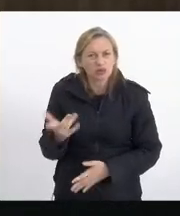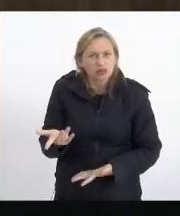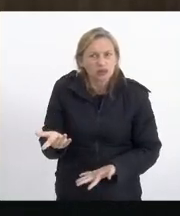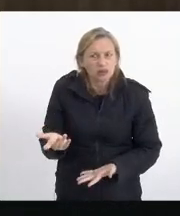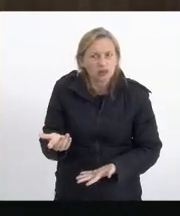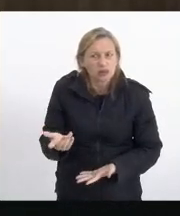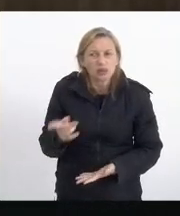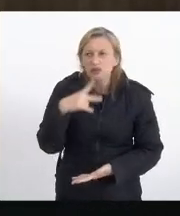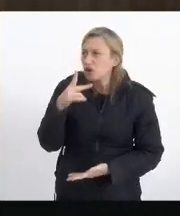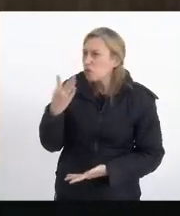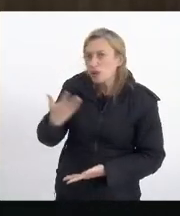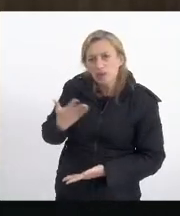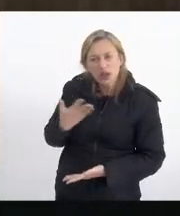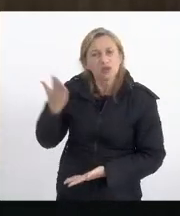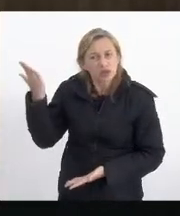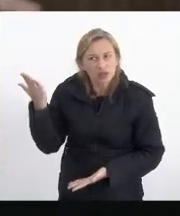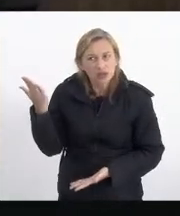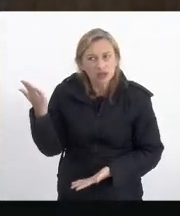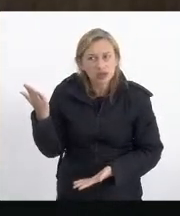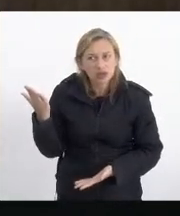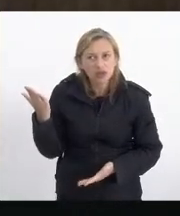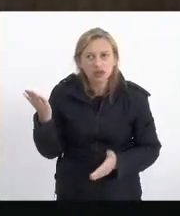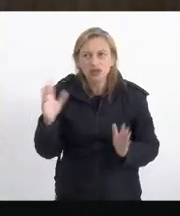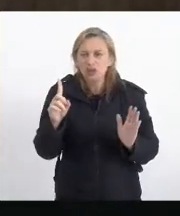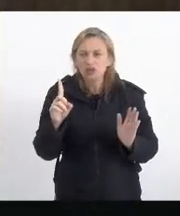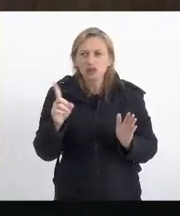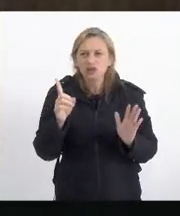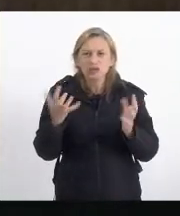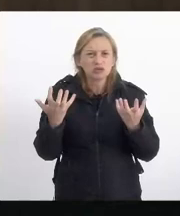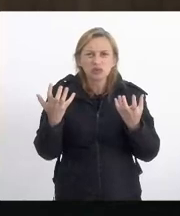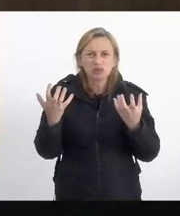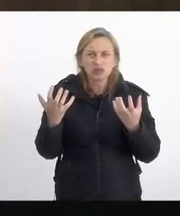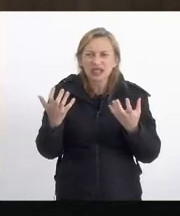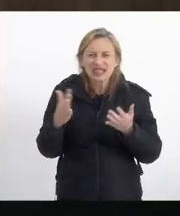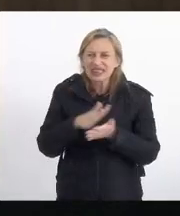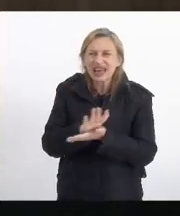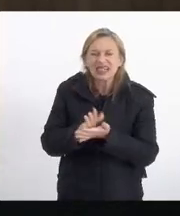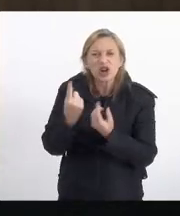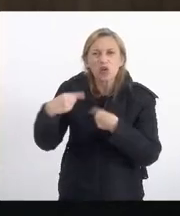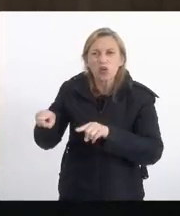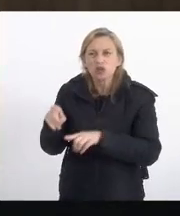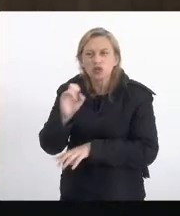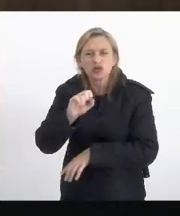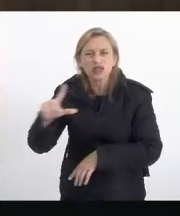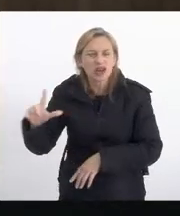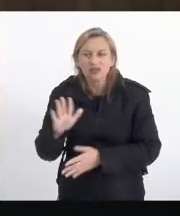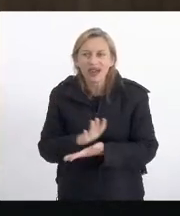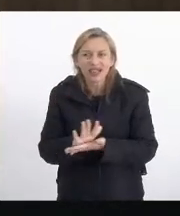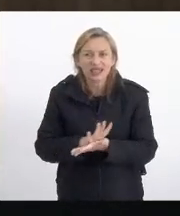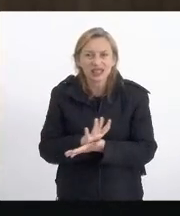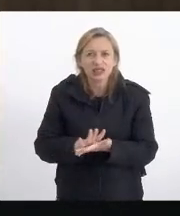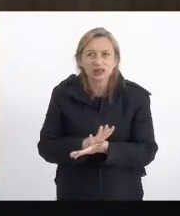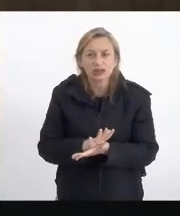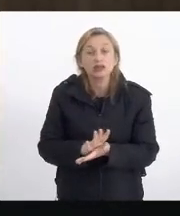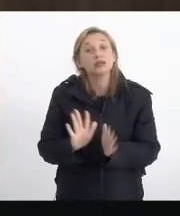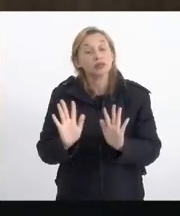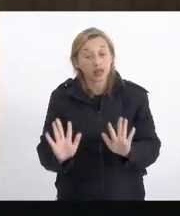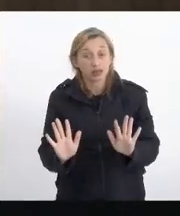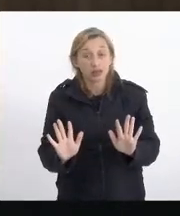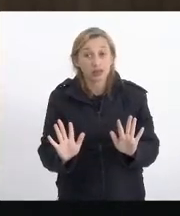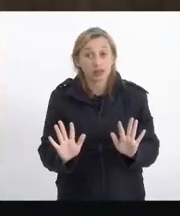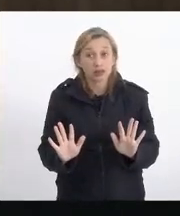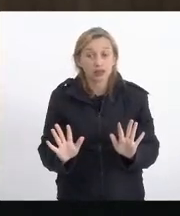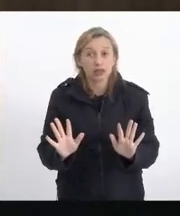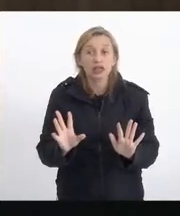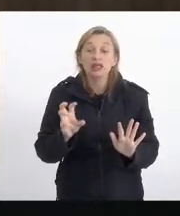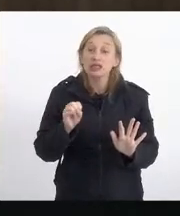Como antecedeu o colega e bem falou, nós não somos divididos, não temos nada contra o oficial. Para concluir, nada. Por favor. Entretanto,